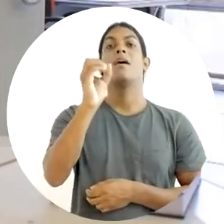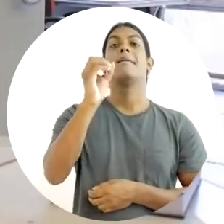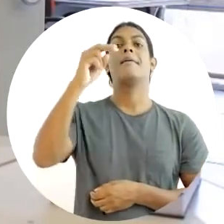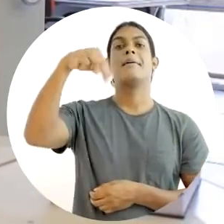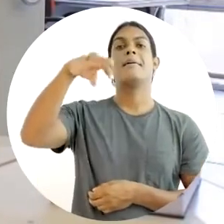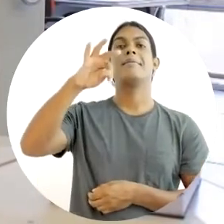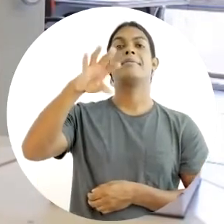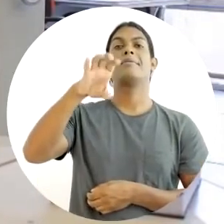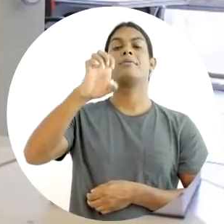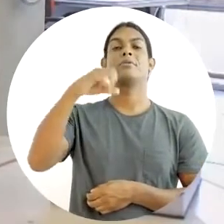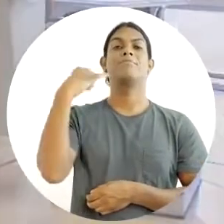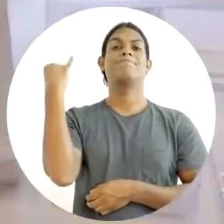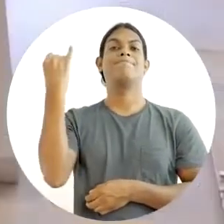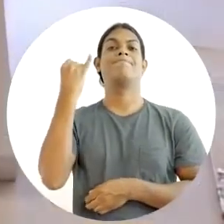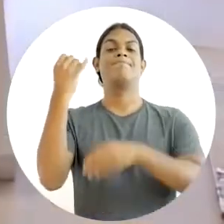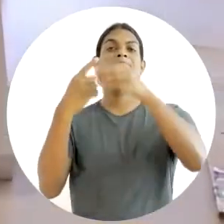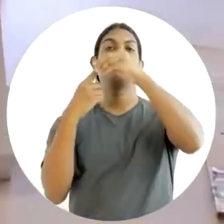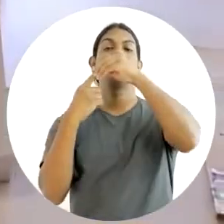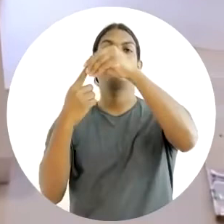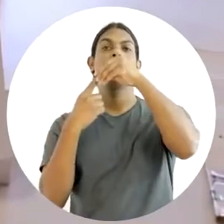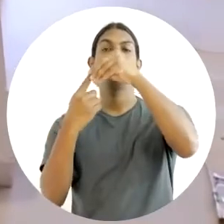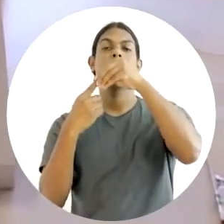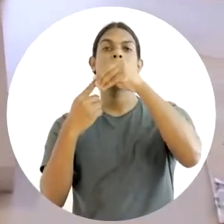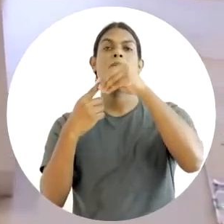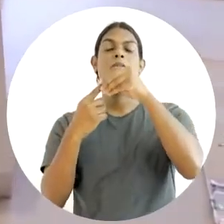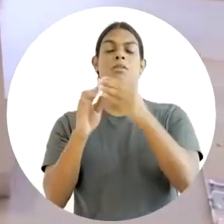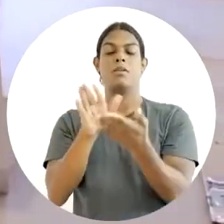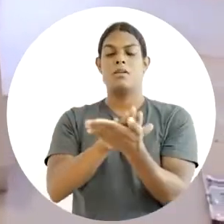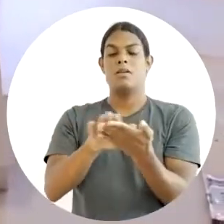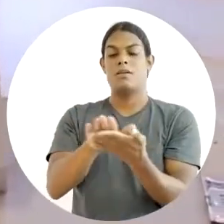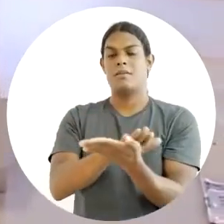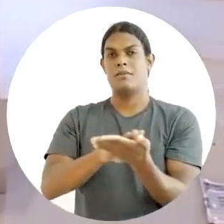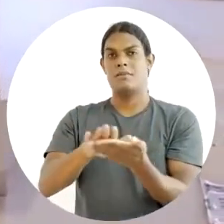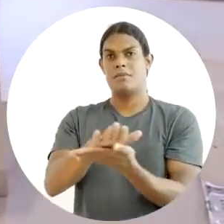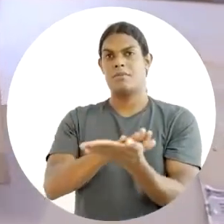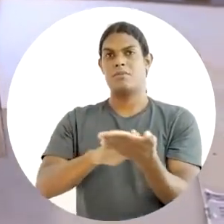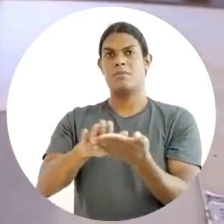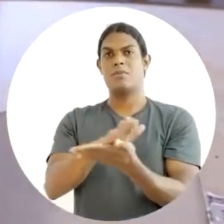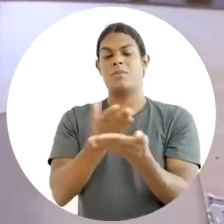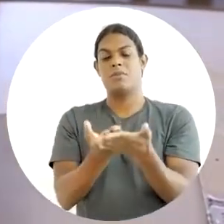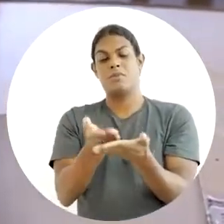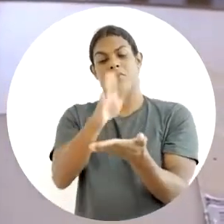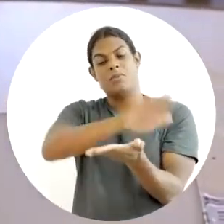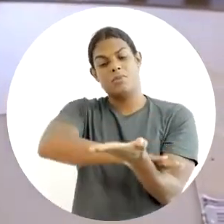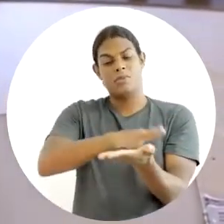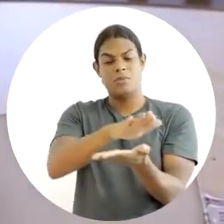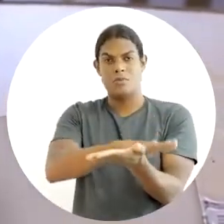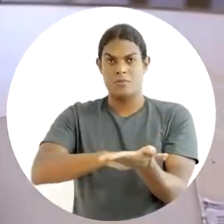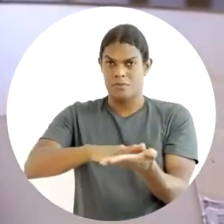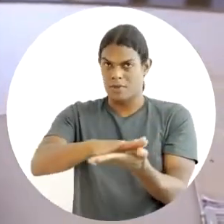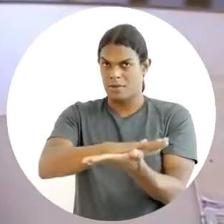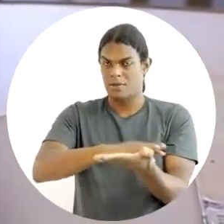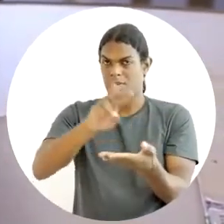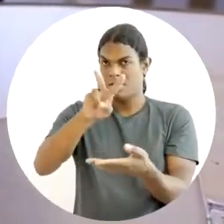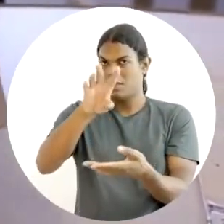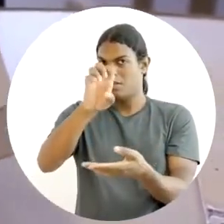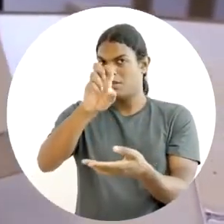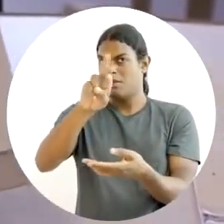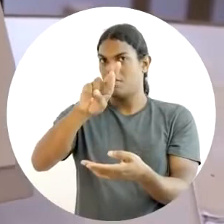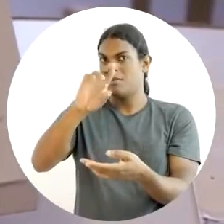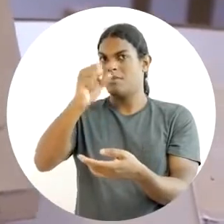de informação é a folha de rosto, o seu verso, o verso da folha de